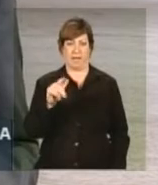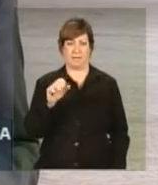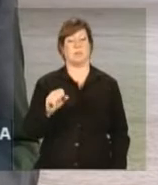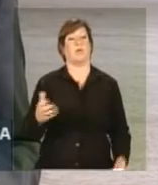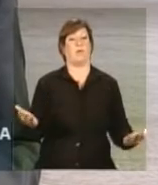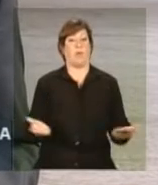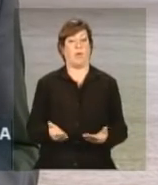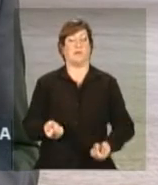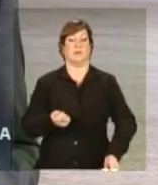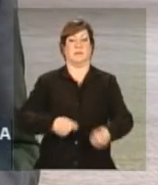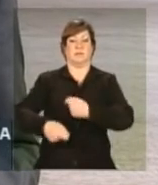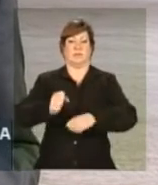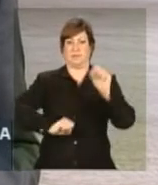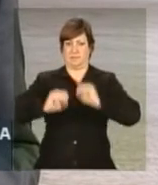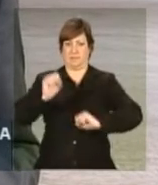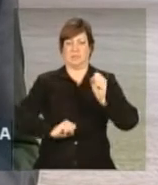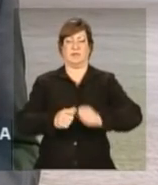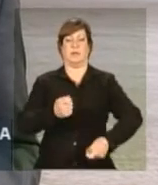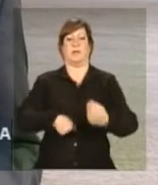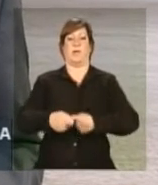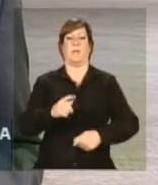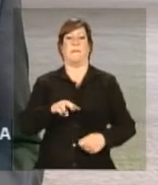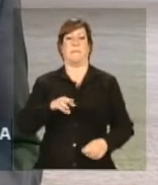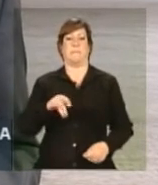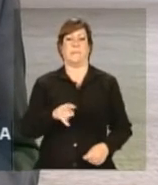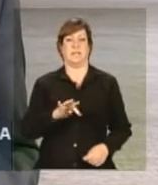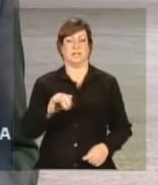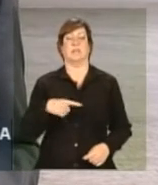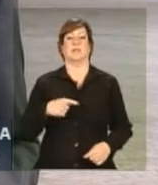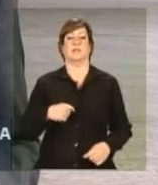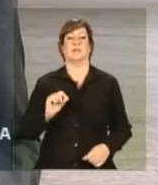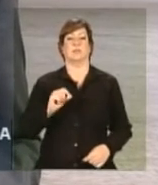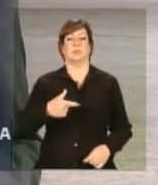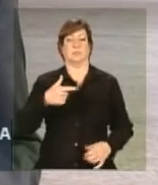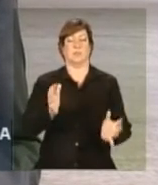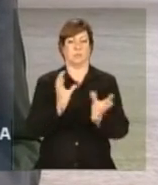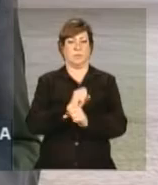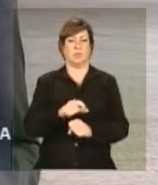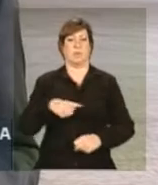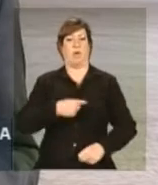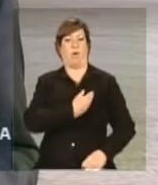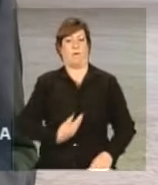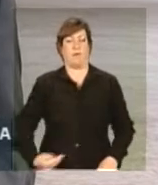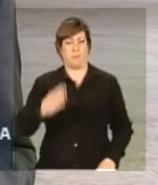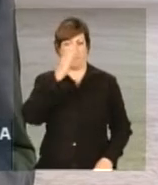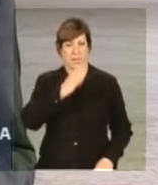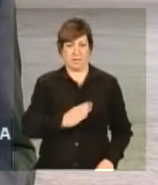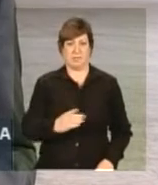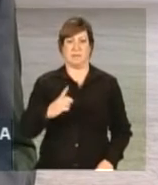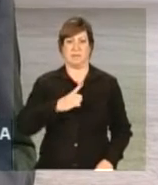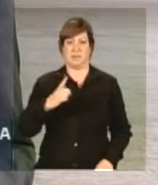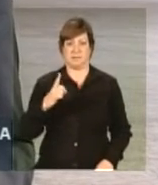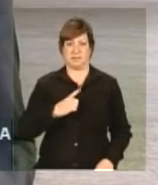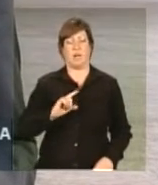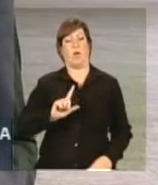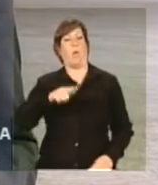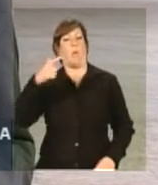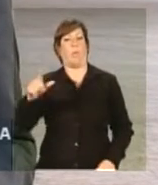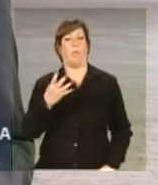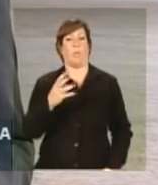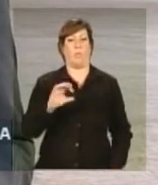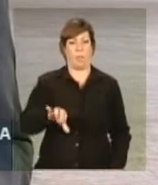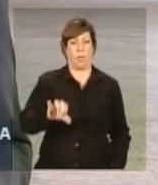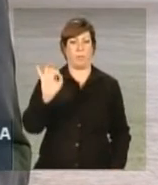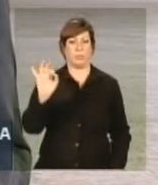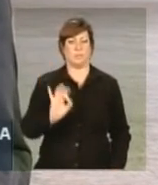empresa de economia mista 51 porcento das acções estão nas mãos do governo brasileiro e os outros 49 por cento